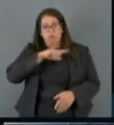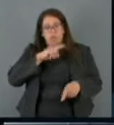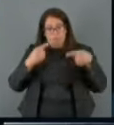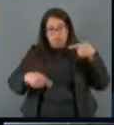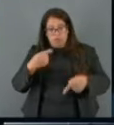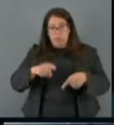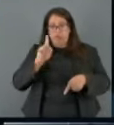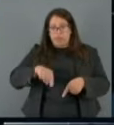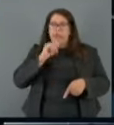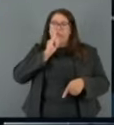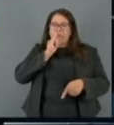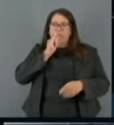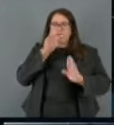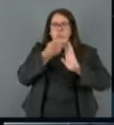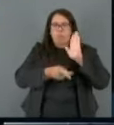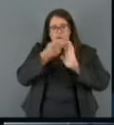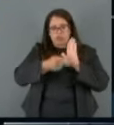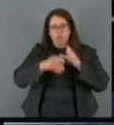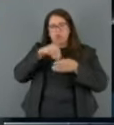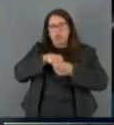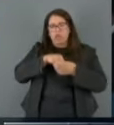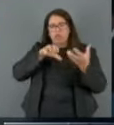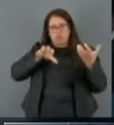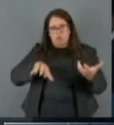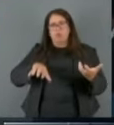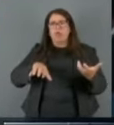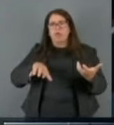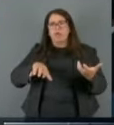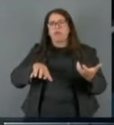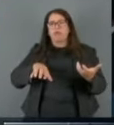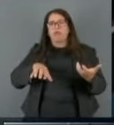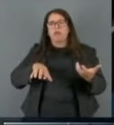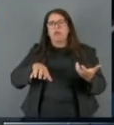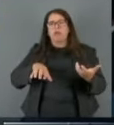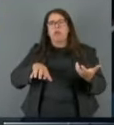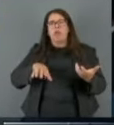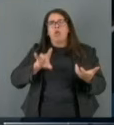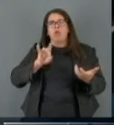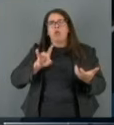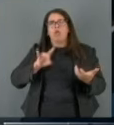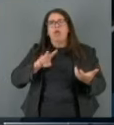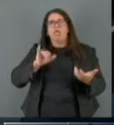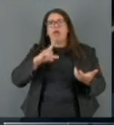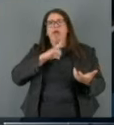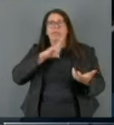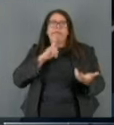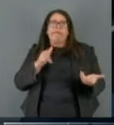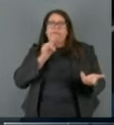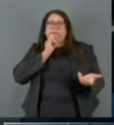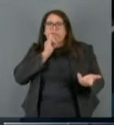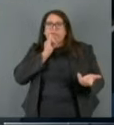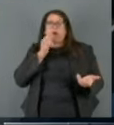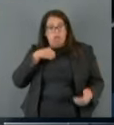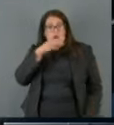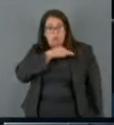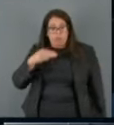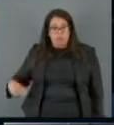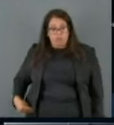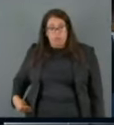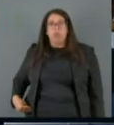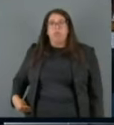há um projeto tramitando no Congresso Nacional, em respeito ao Congresso, nós não tomamos iniciativa, até para não haver superposição. Eu, como ministro do Supremo